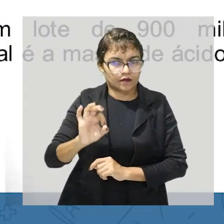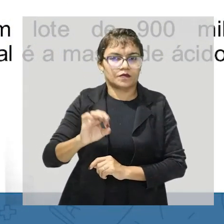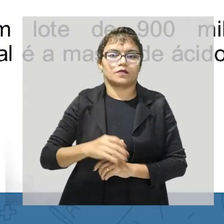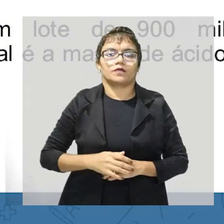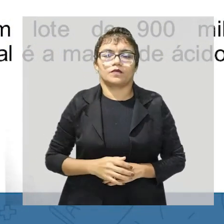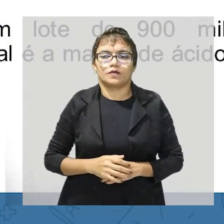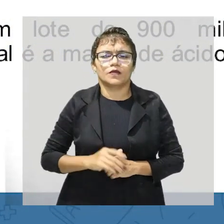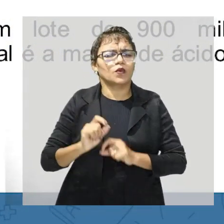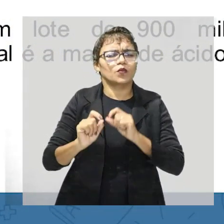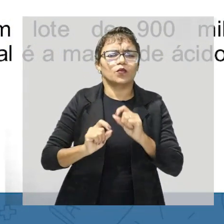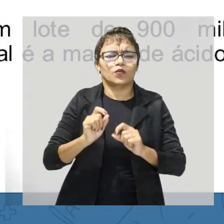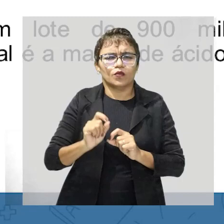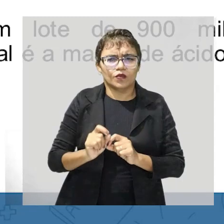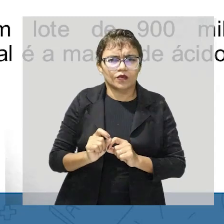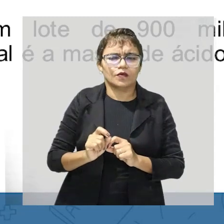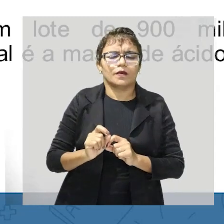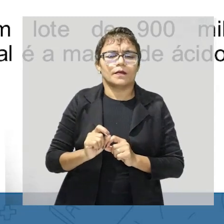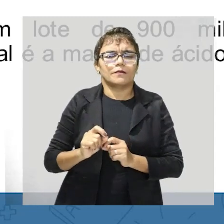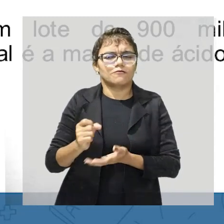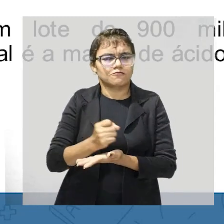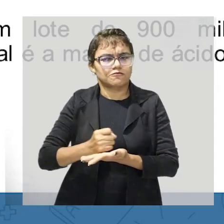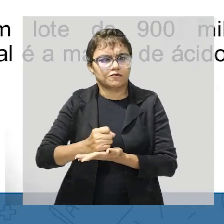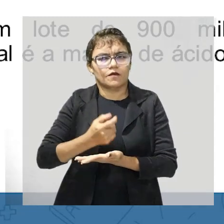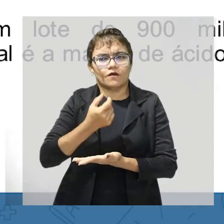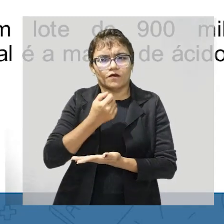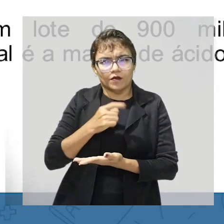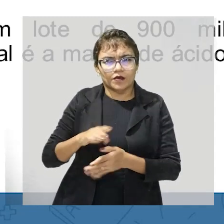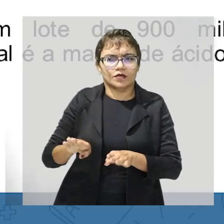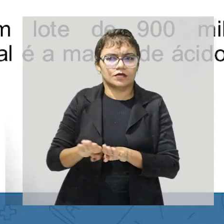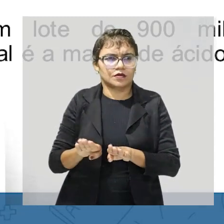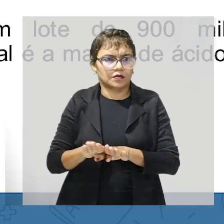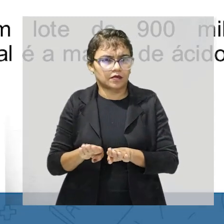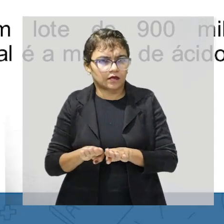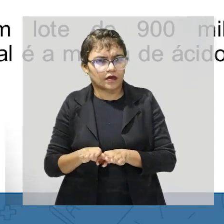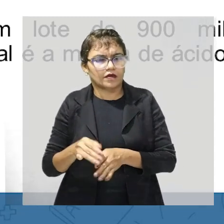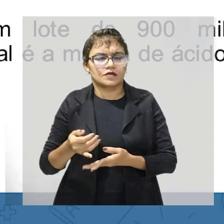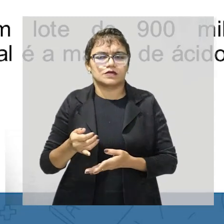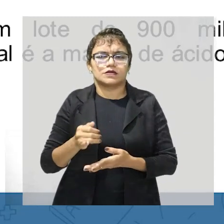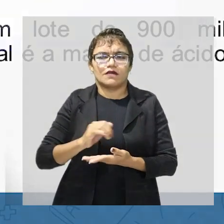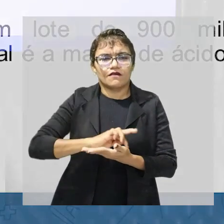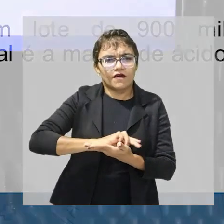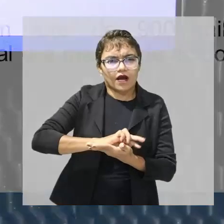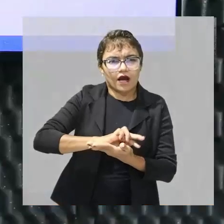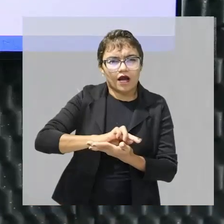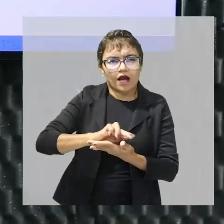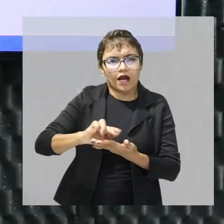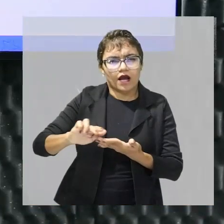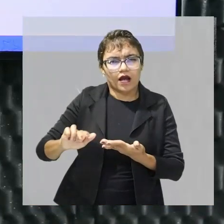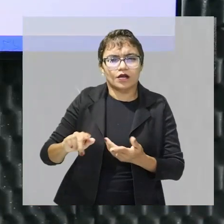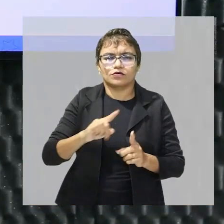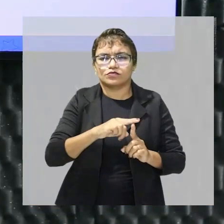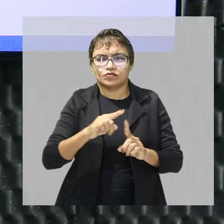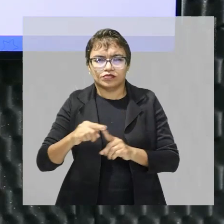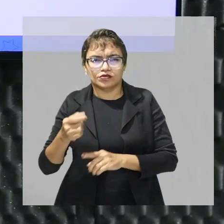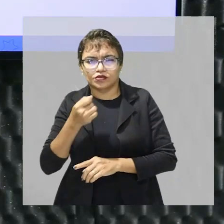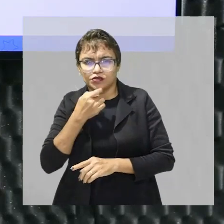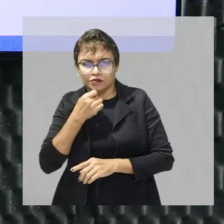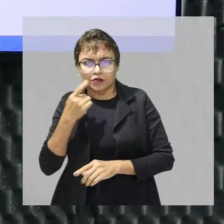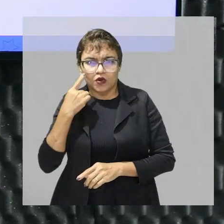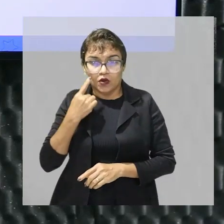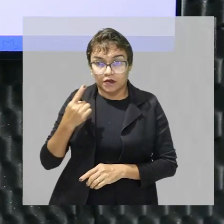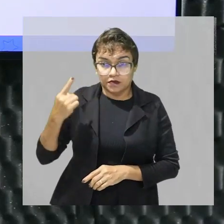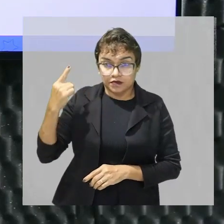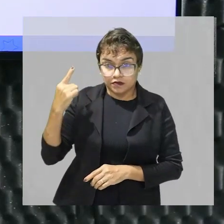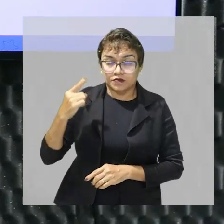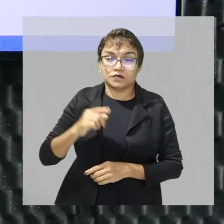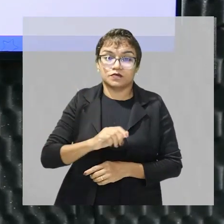às suas propriedades farmacológicas, antitérmico, analgésico, anti-inflamatório e antitrombótico.